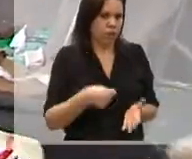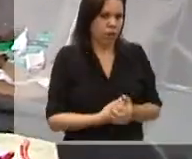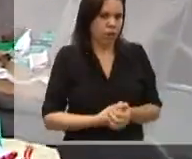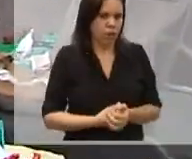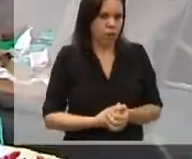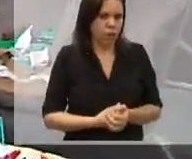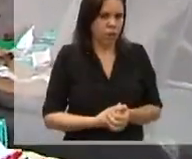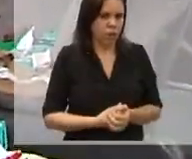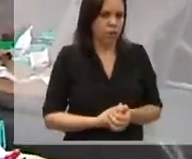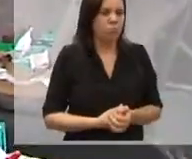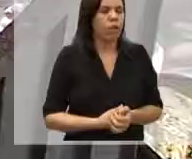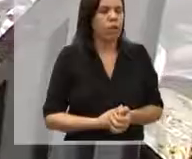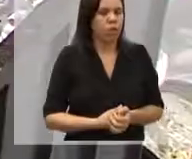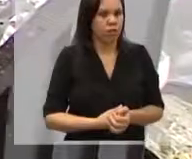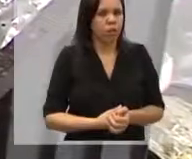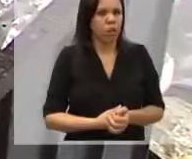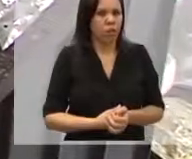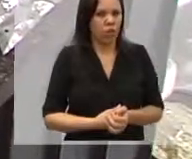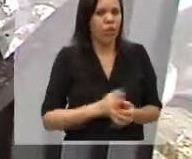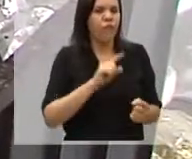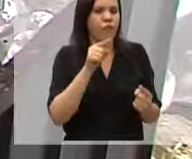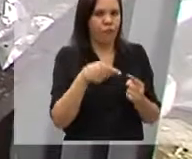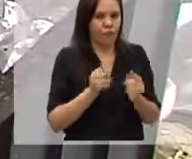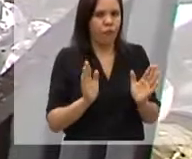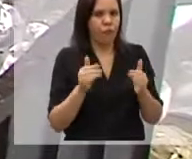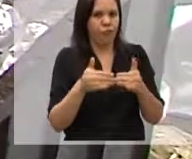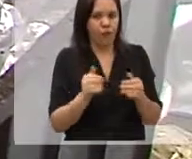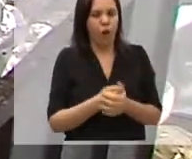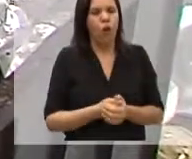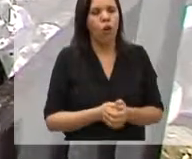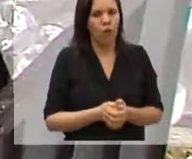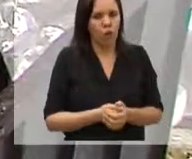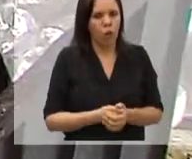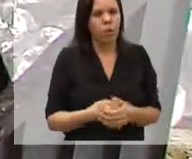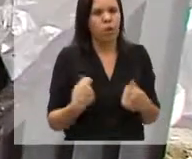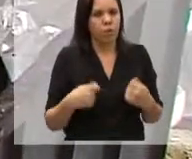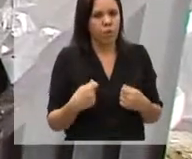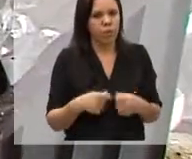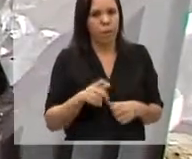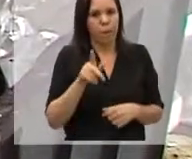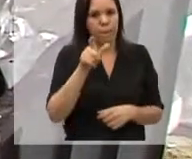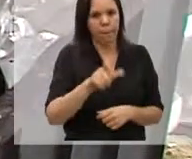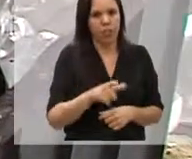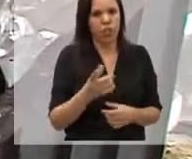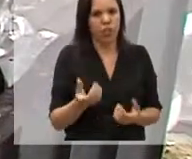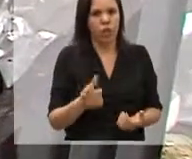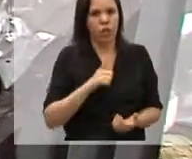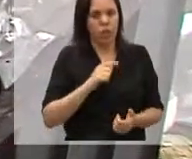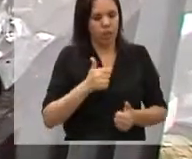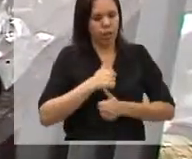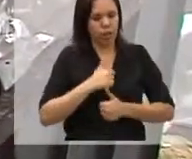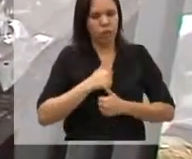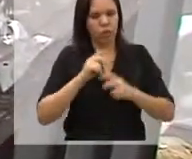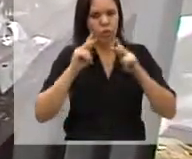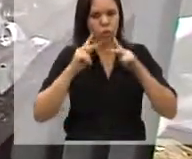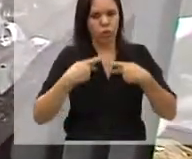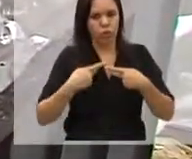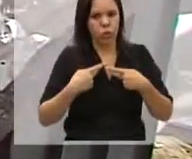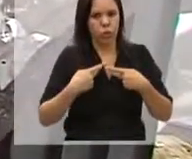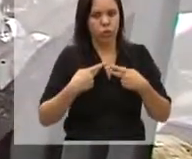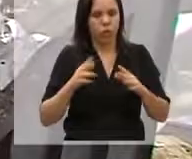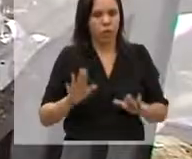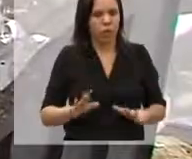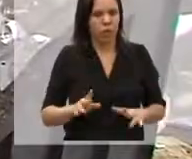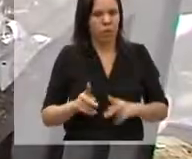este direcionamento, né, de fazer com que a pessoa, primeiro, resgate a sua dignidade humana. Porque, na verdade, quando a pessoa